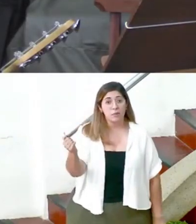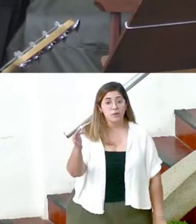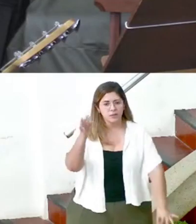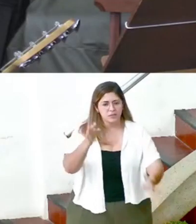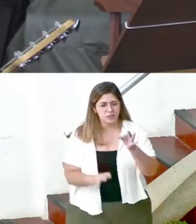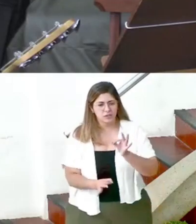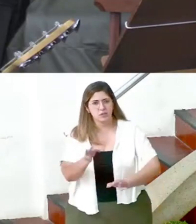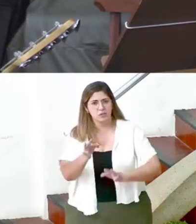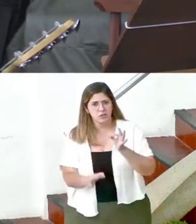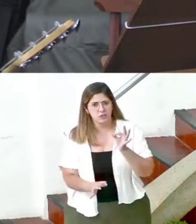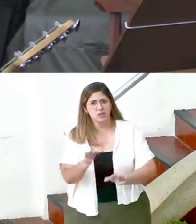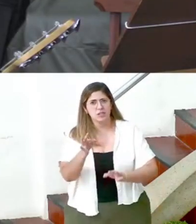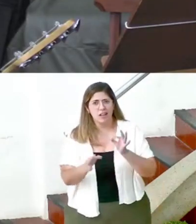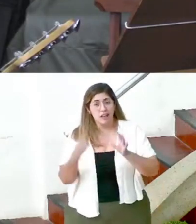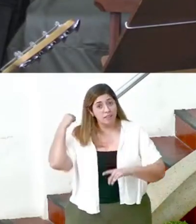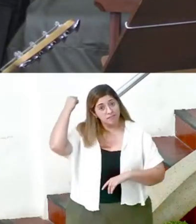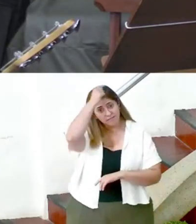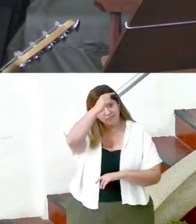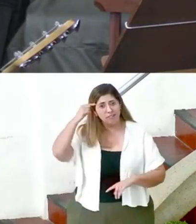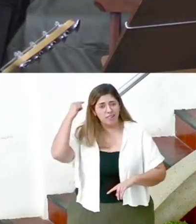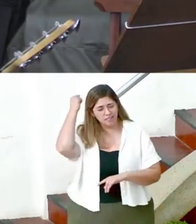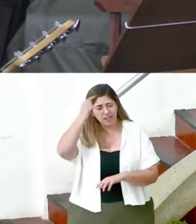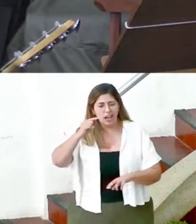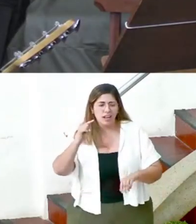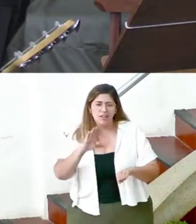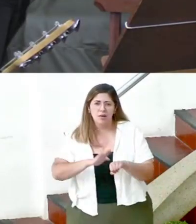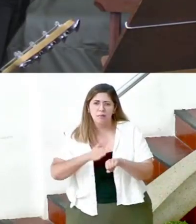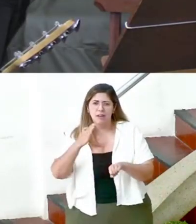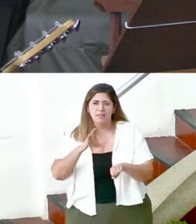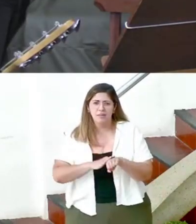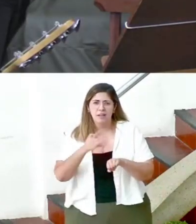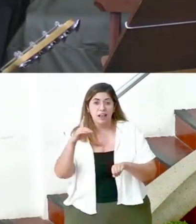e santificação e redenção, para que, como está escrito,